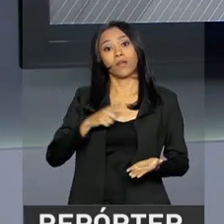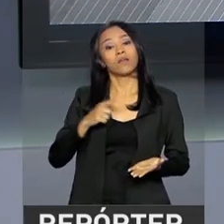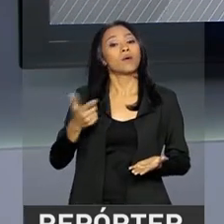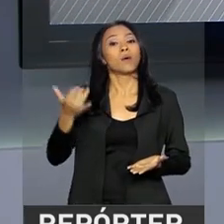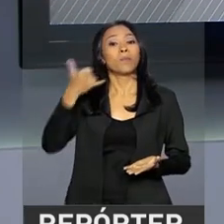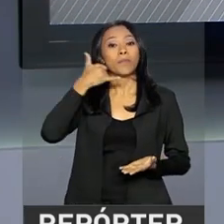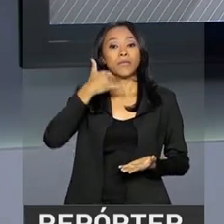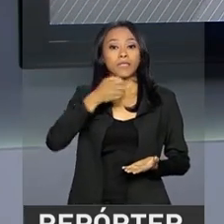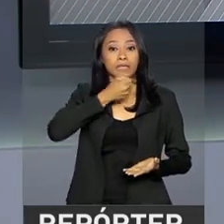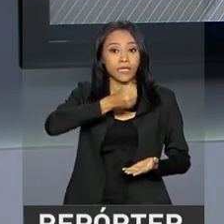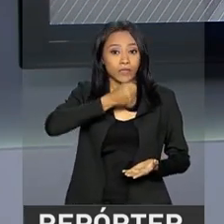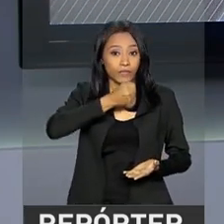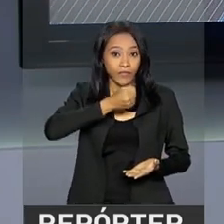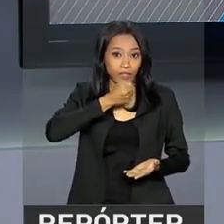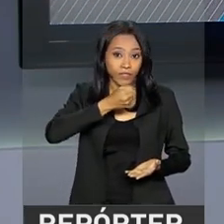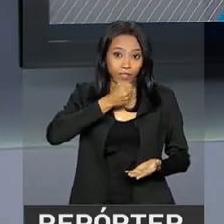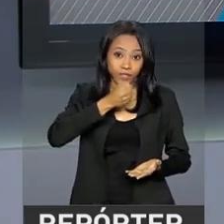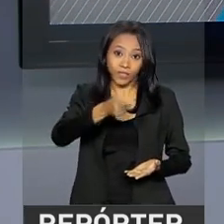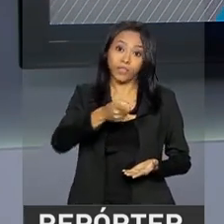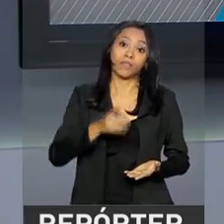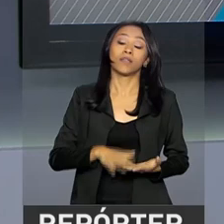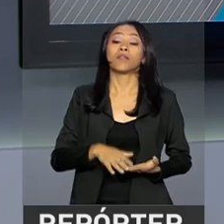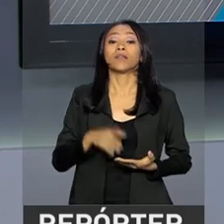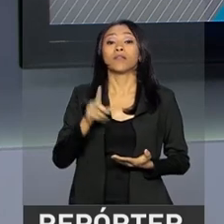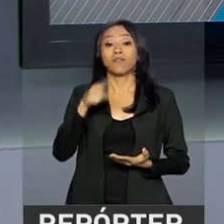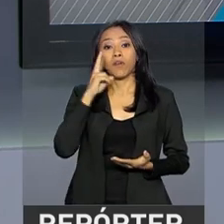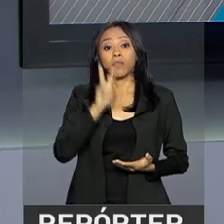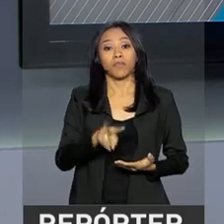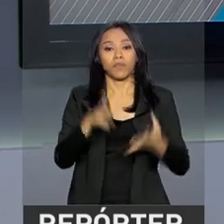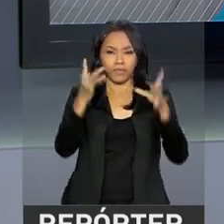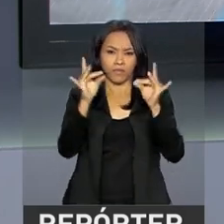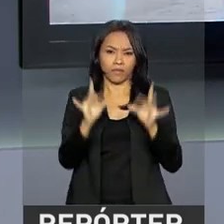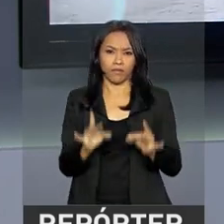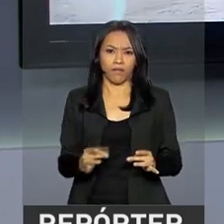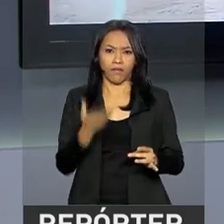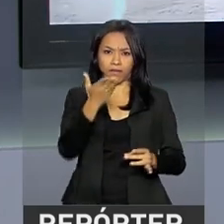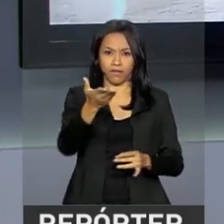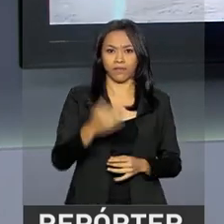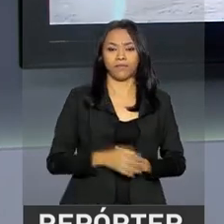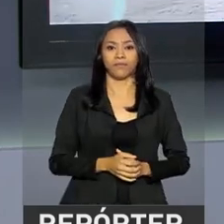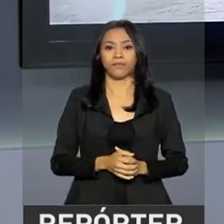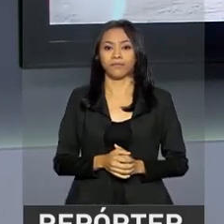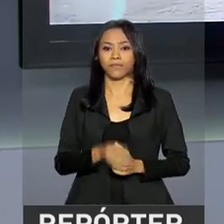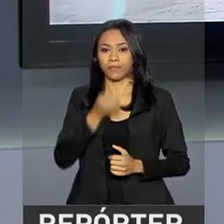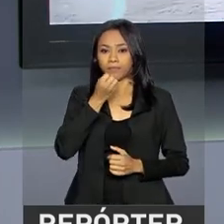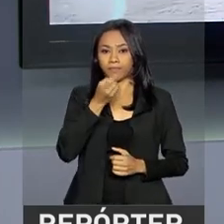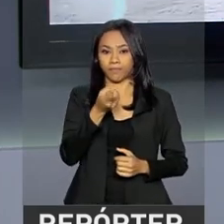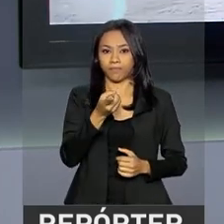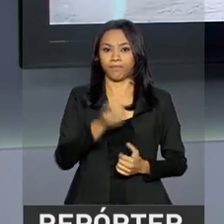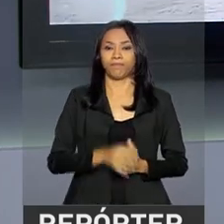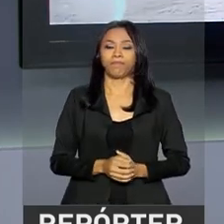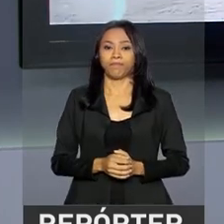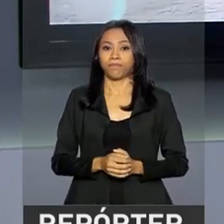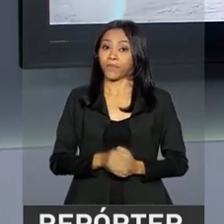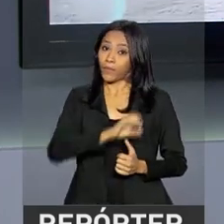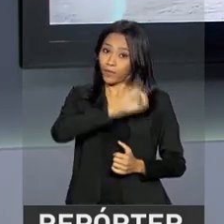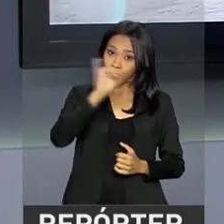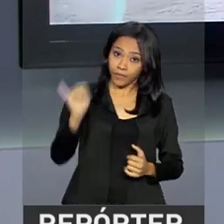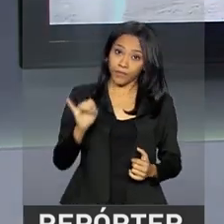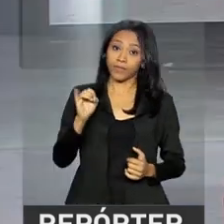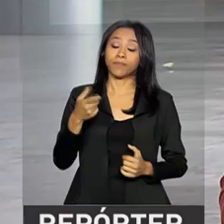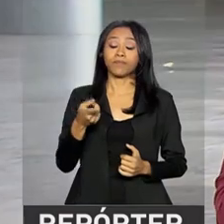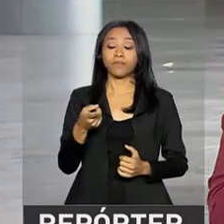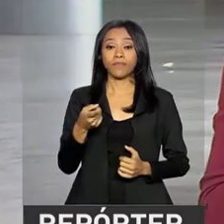jornalista josé luiz datena da rede bandeirantes nós vamos saber os detalhes com repórter luana karen luana olá carol a